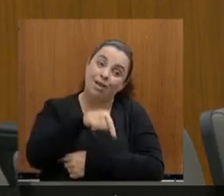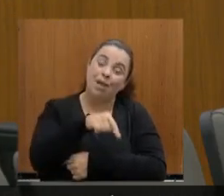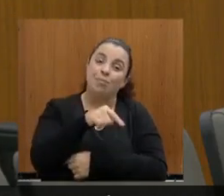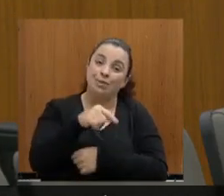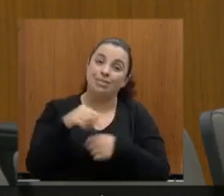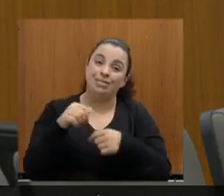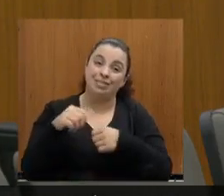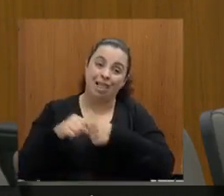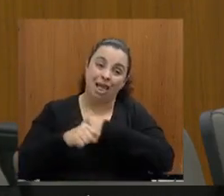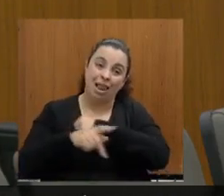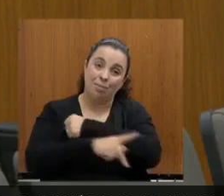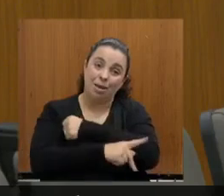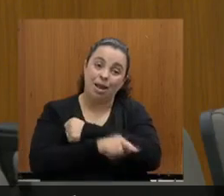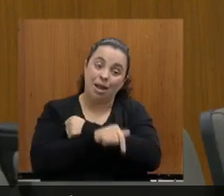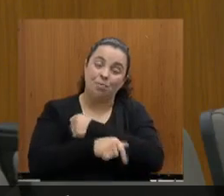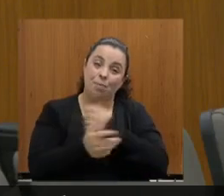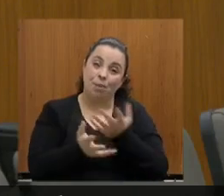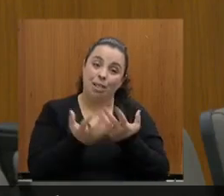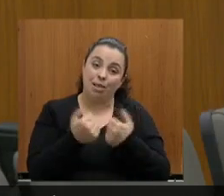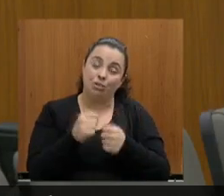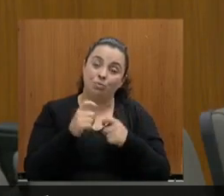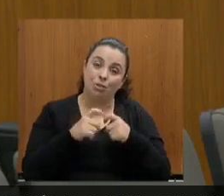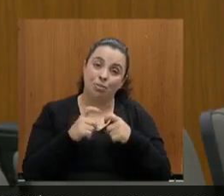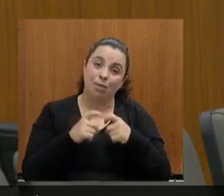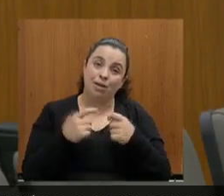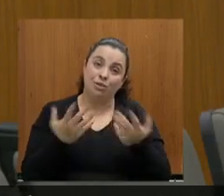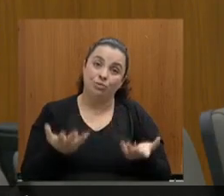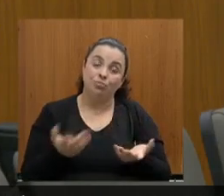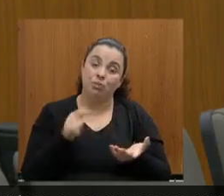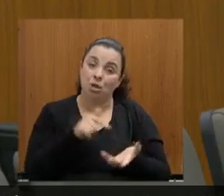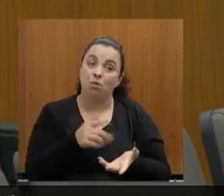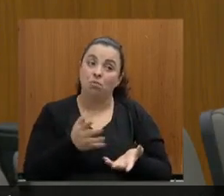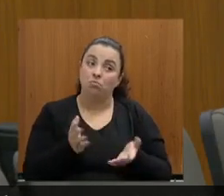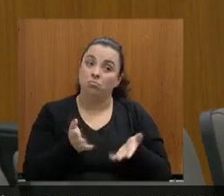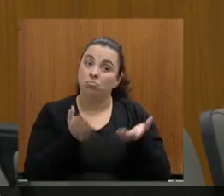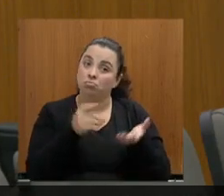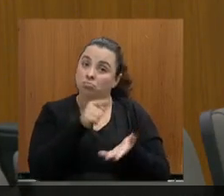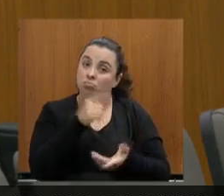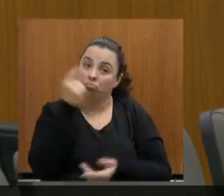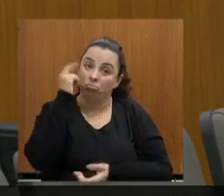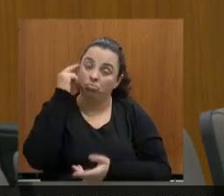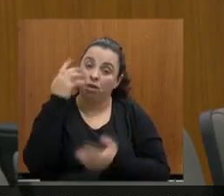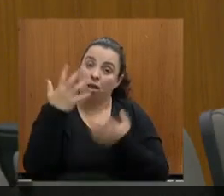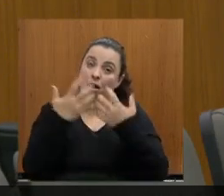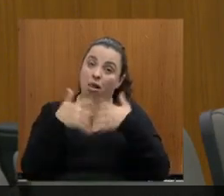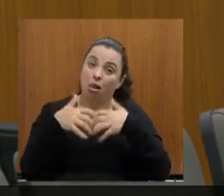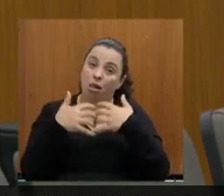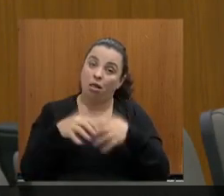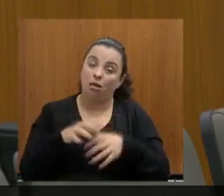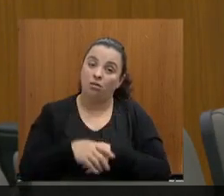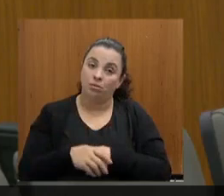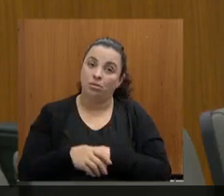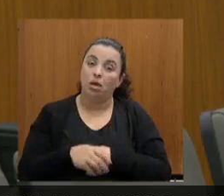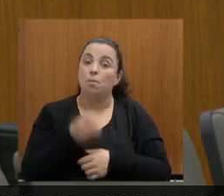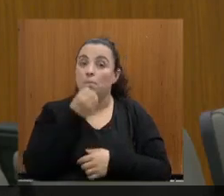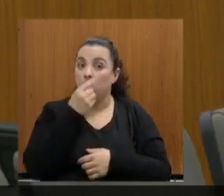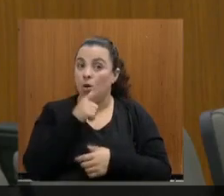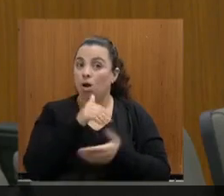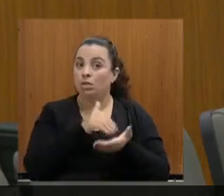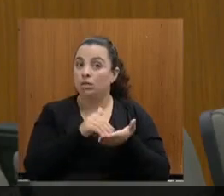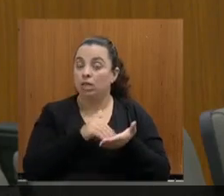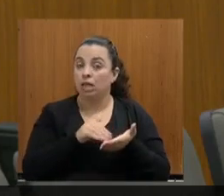só uma provocação mesmo e seria interessante no entendimento da secretaria com Além Paraíba